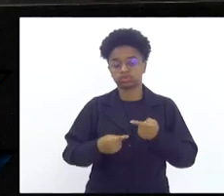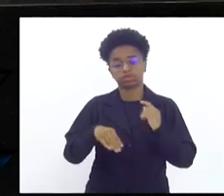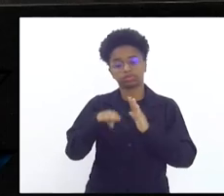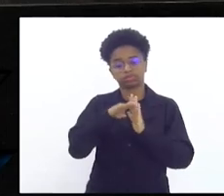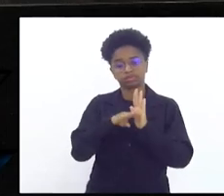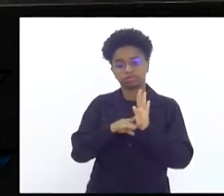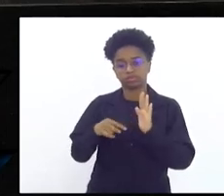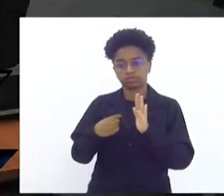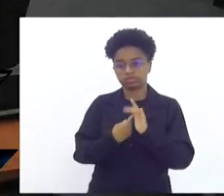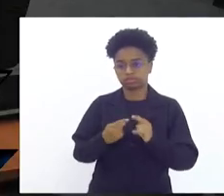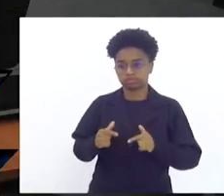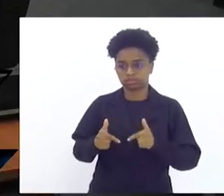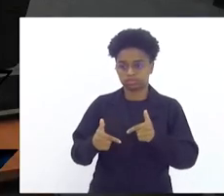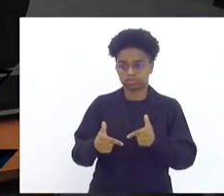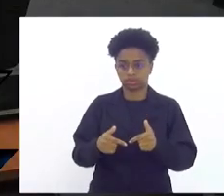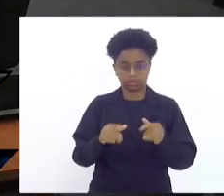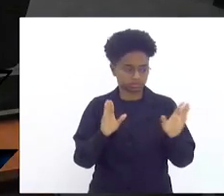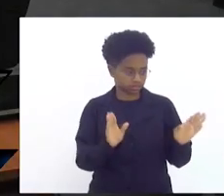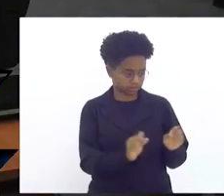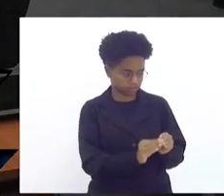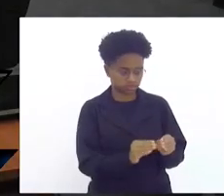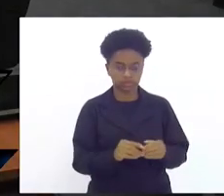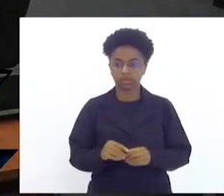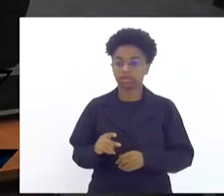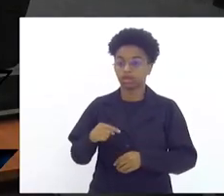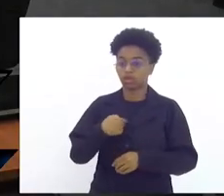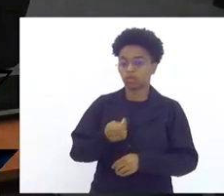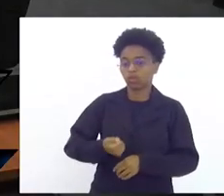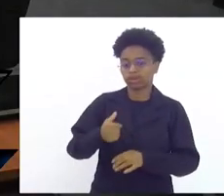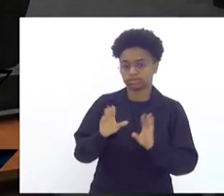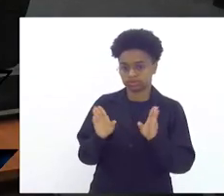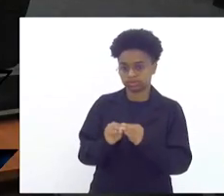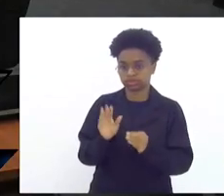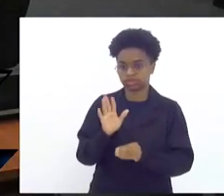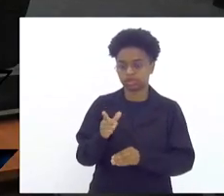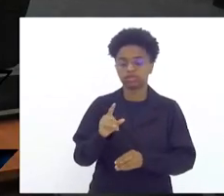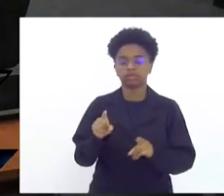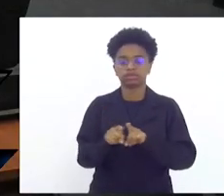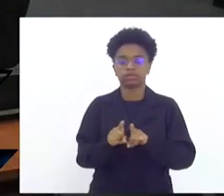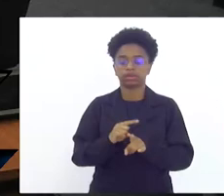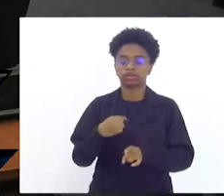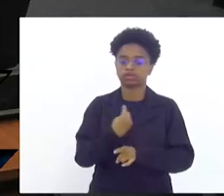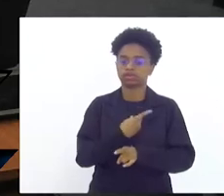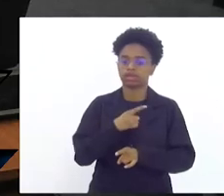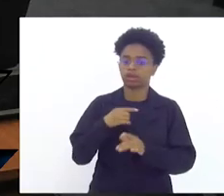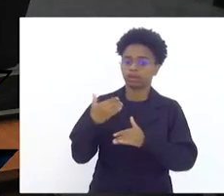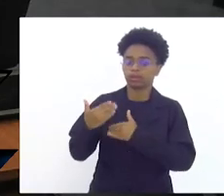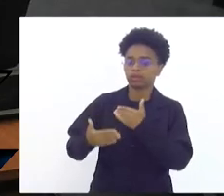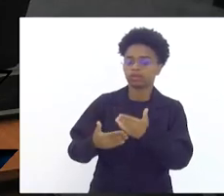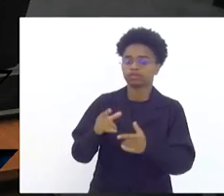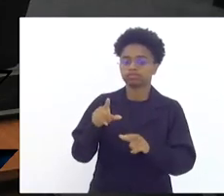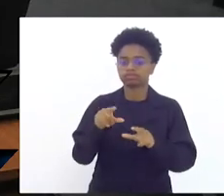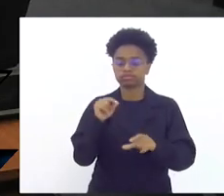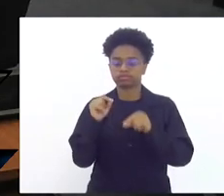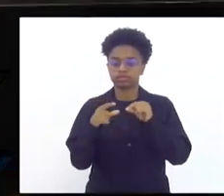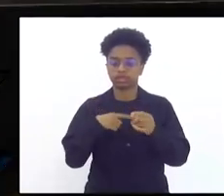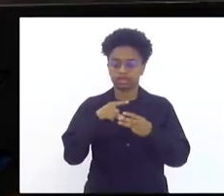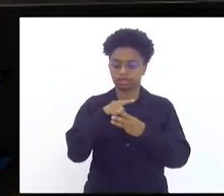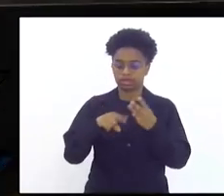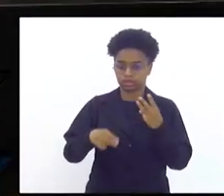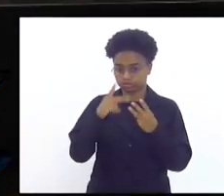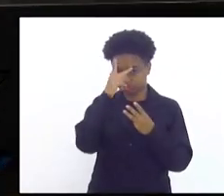nós iremos fazer para concluir Nós aqui também concluindo nós também estamos no processo de definição Hoje existe três